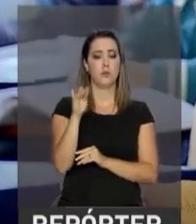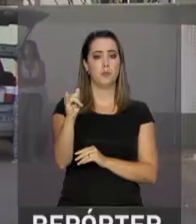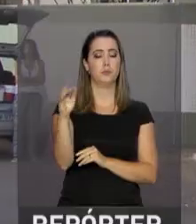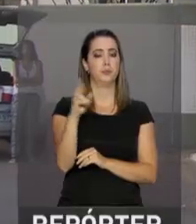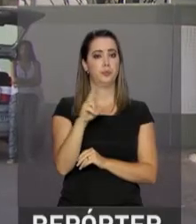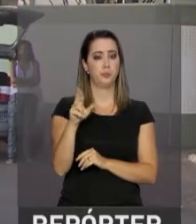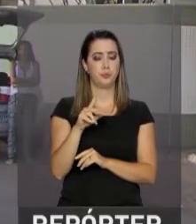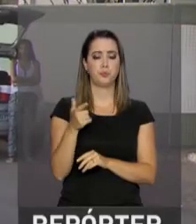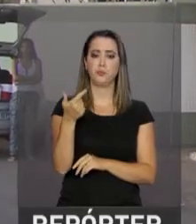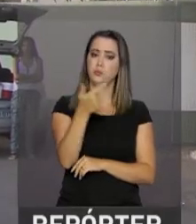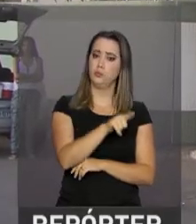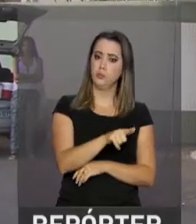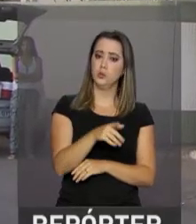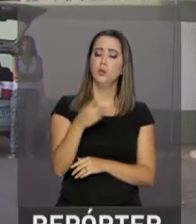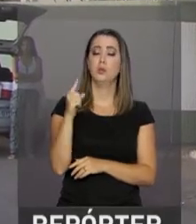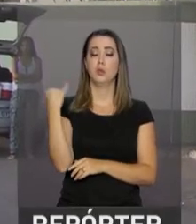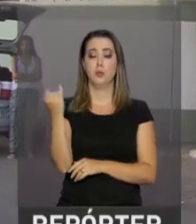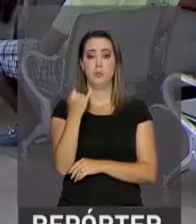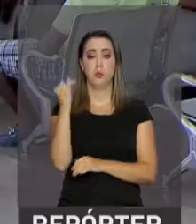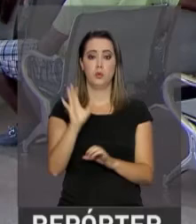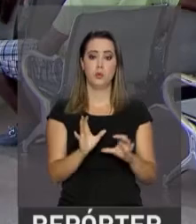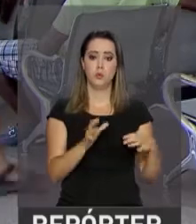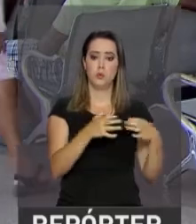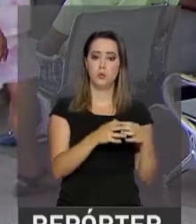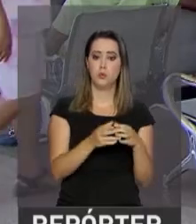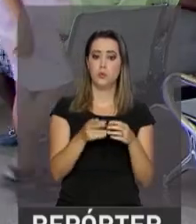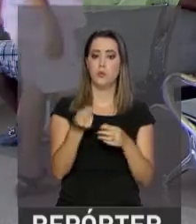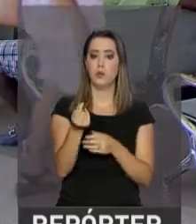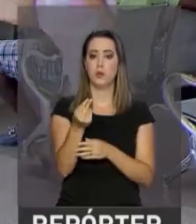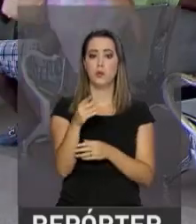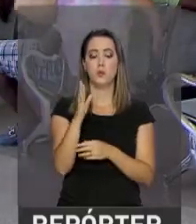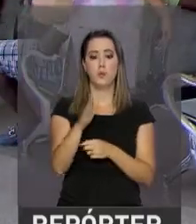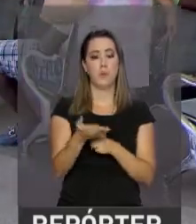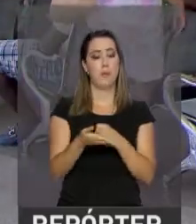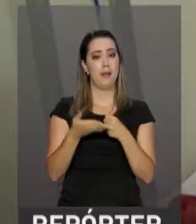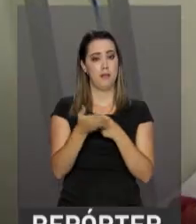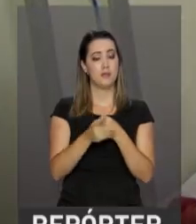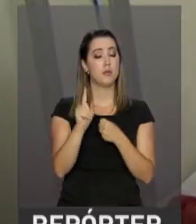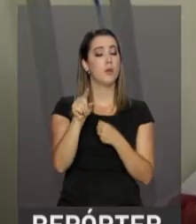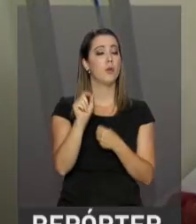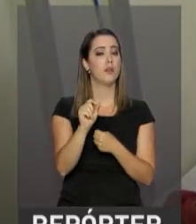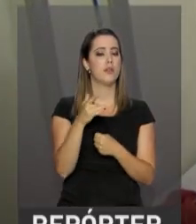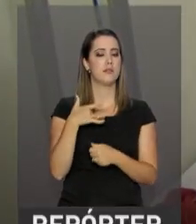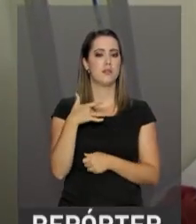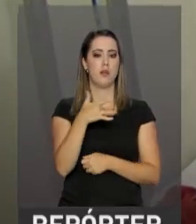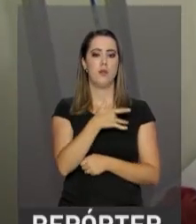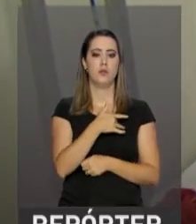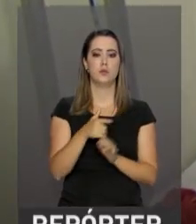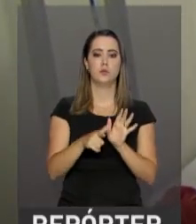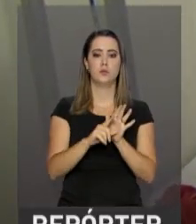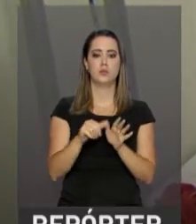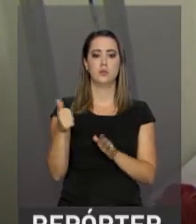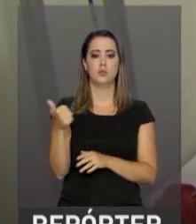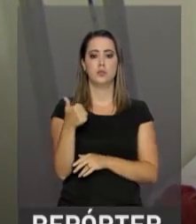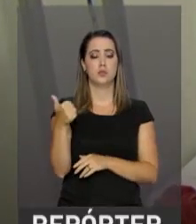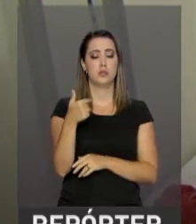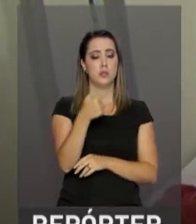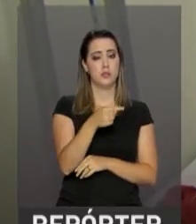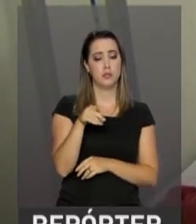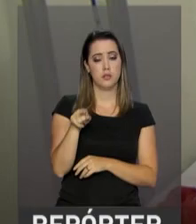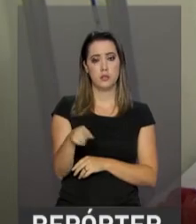R$ 49 bilhões. Outra pasta que tem montante mínimo garantido é a saúde. Seriam